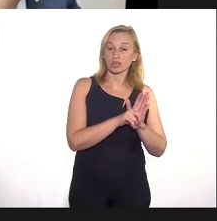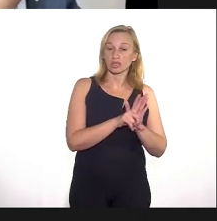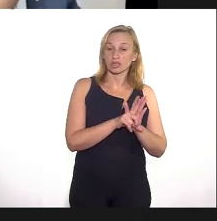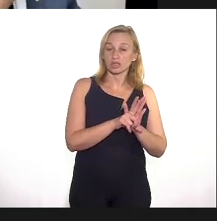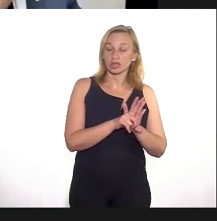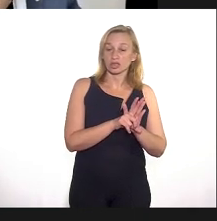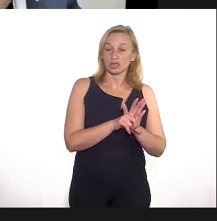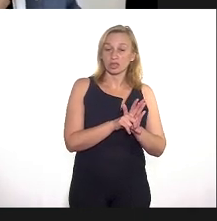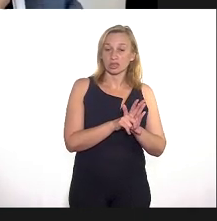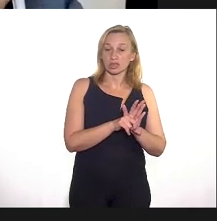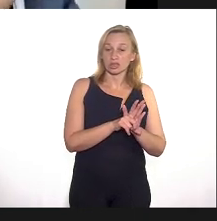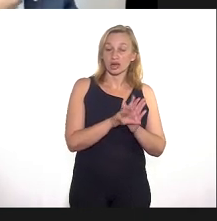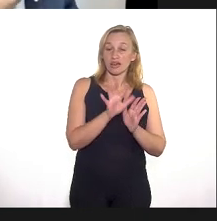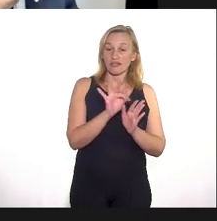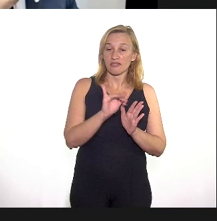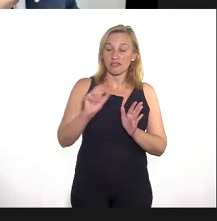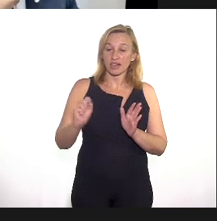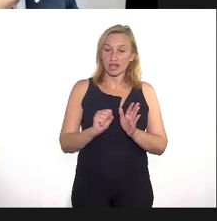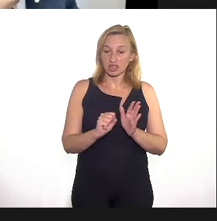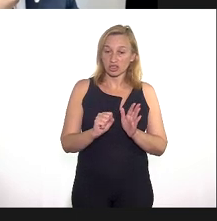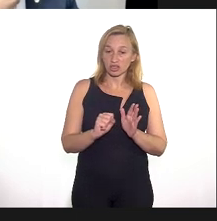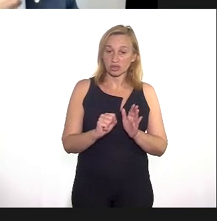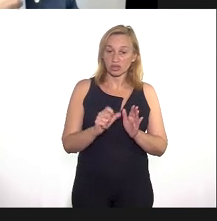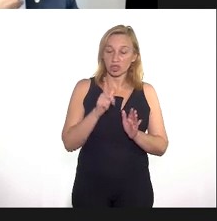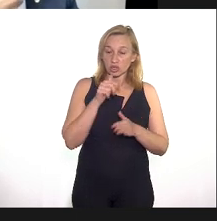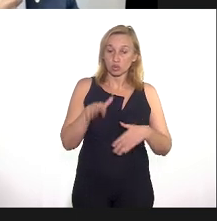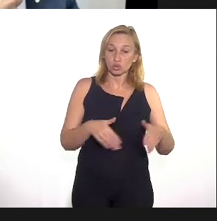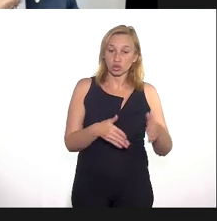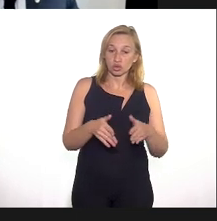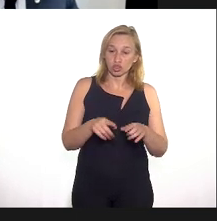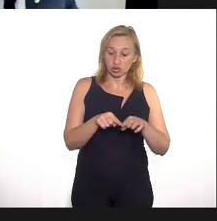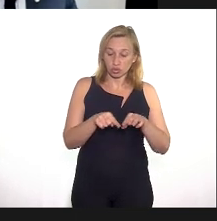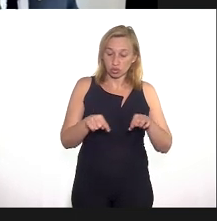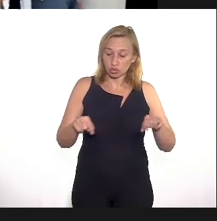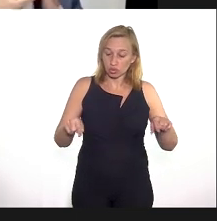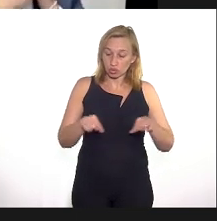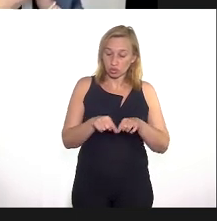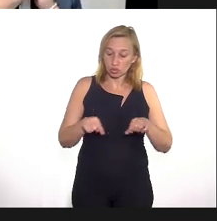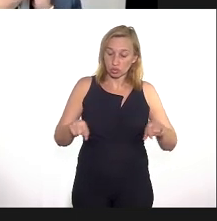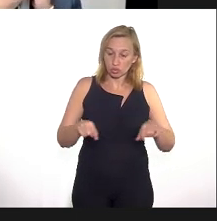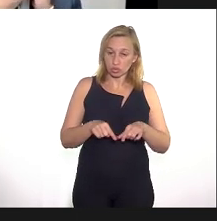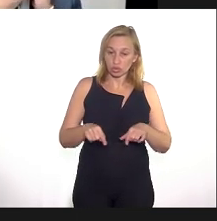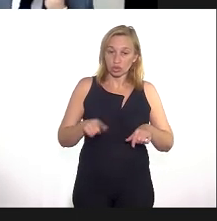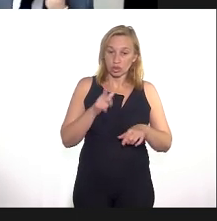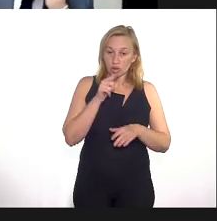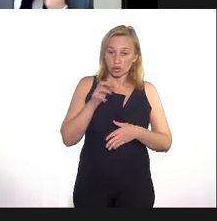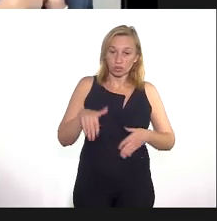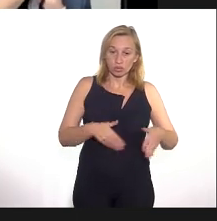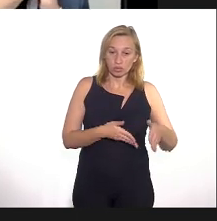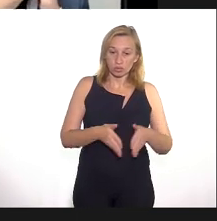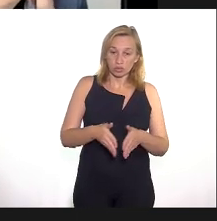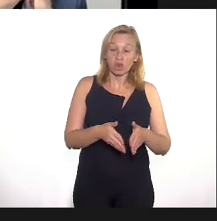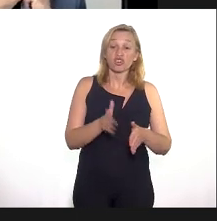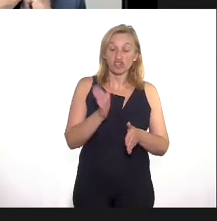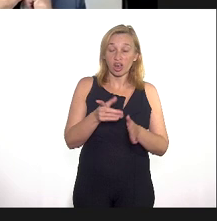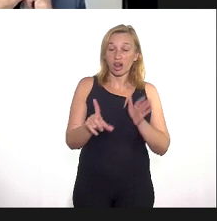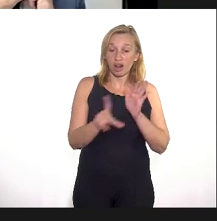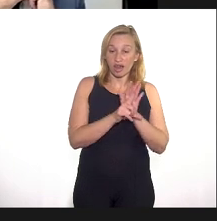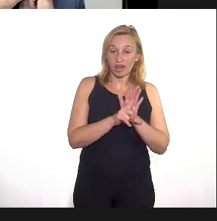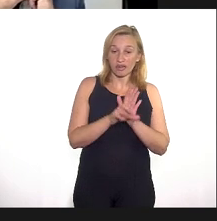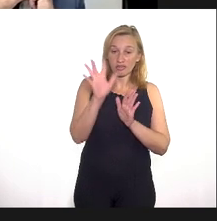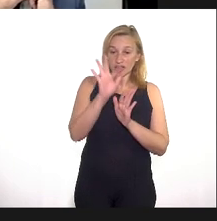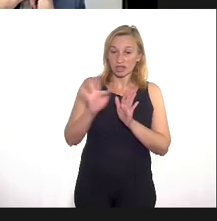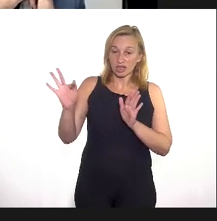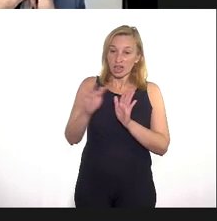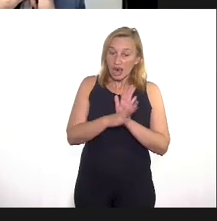as faixas dos rios, que já são APP, Luiz Paulo. As margens dos rios já são, por lei federal, área